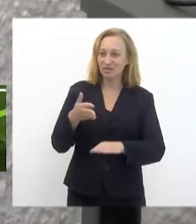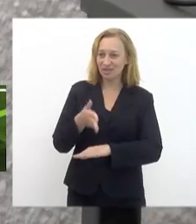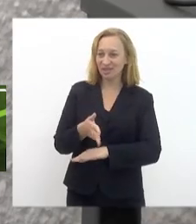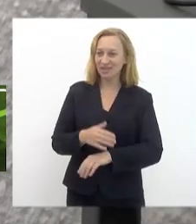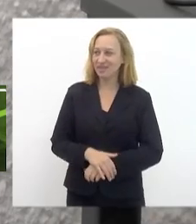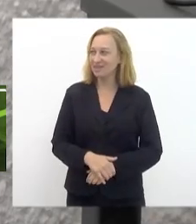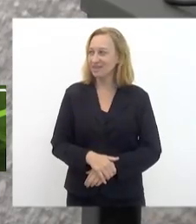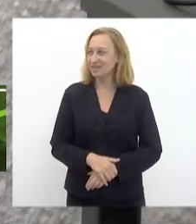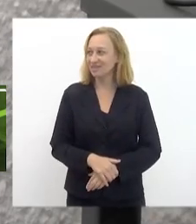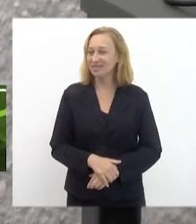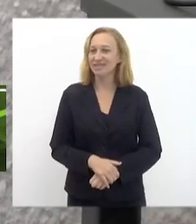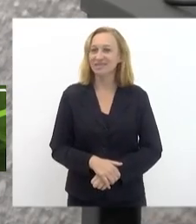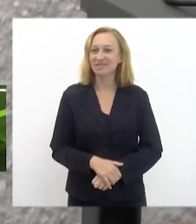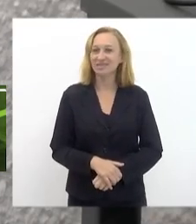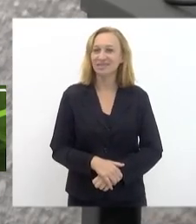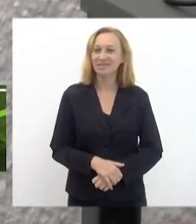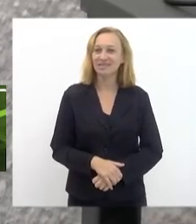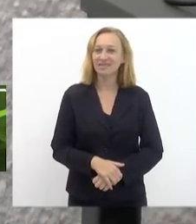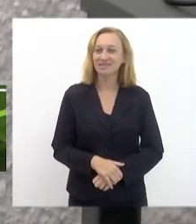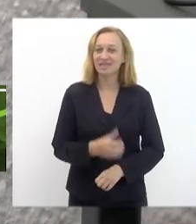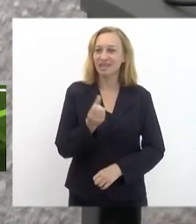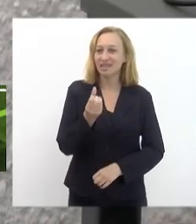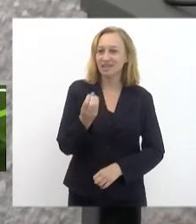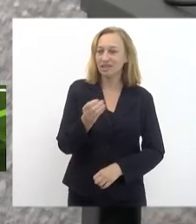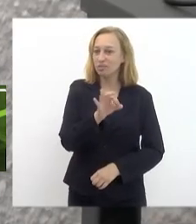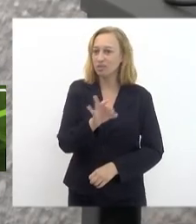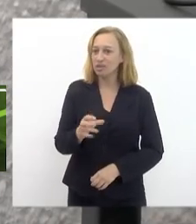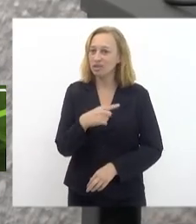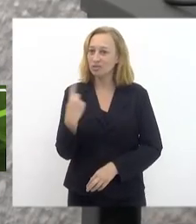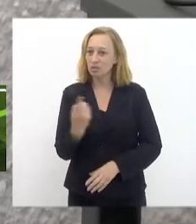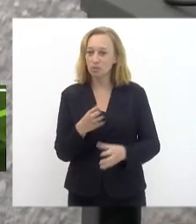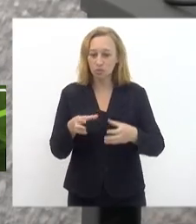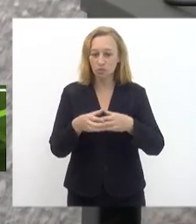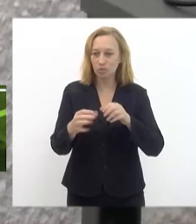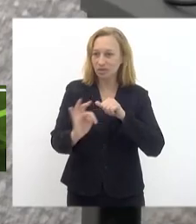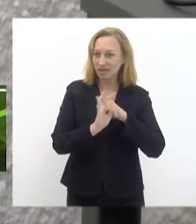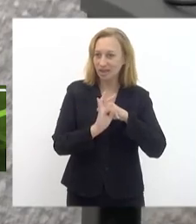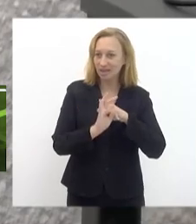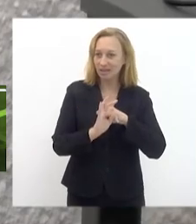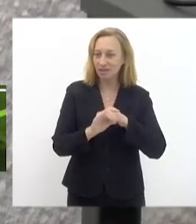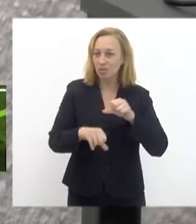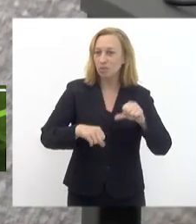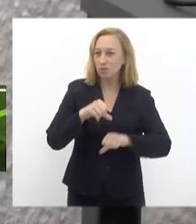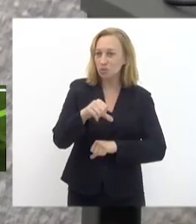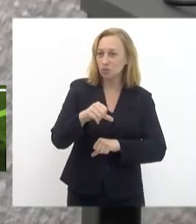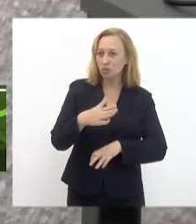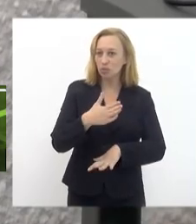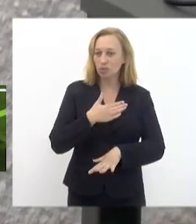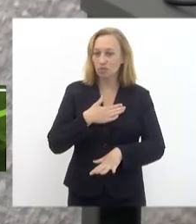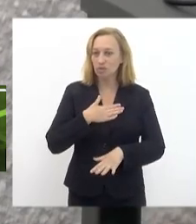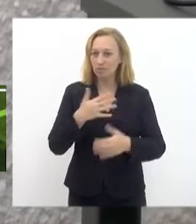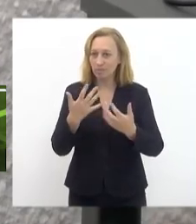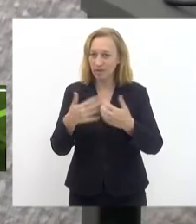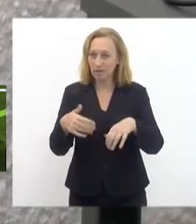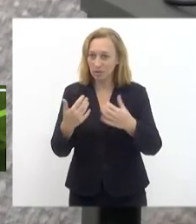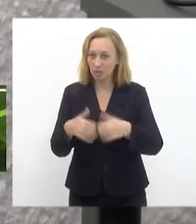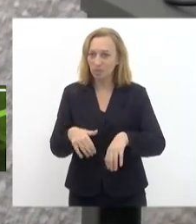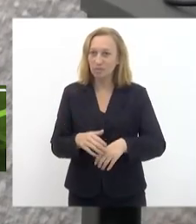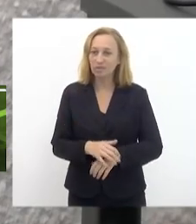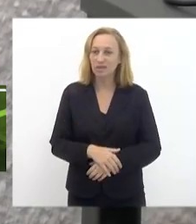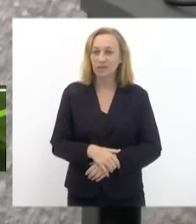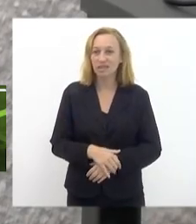exemplo com sessenta por cento da nossa equipe técnica E é mudou-se comigo para Petrópolis